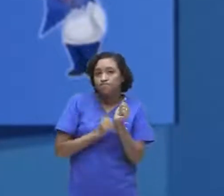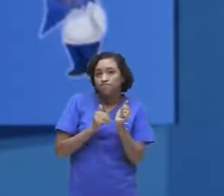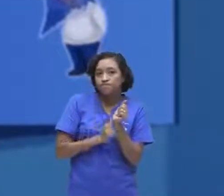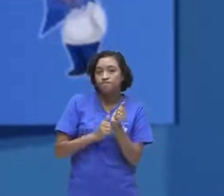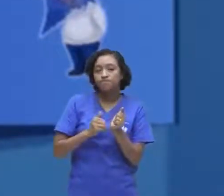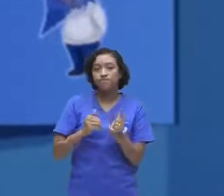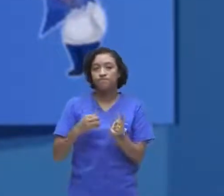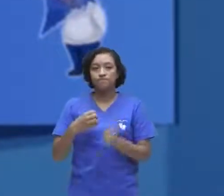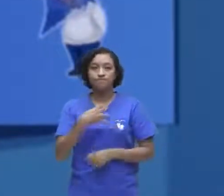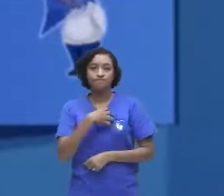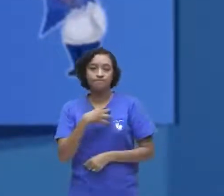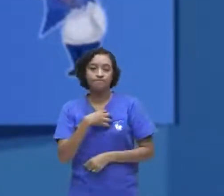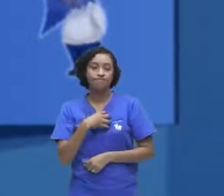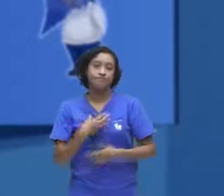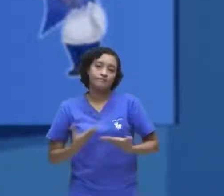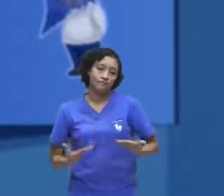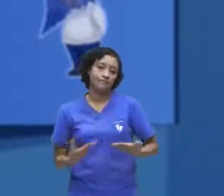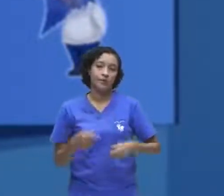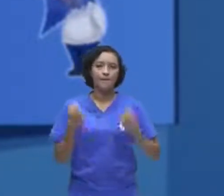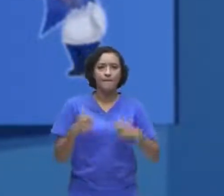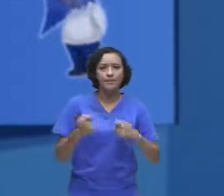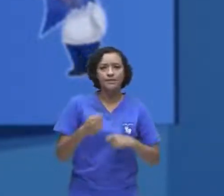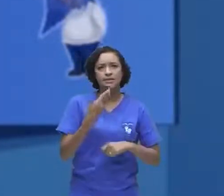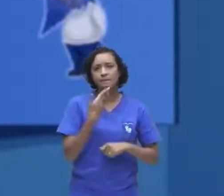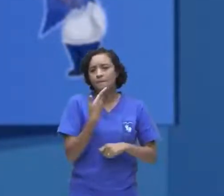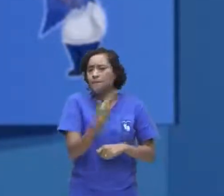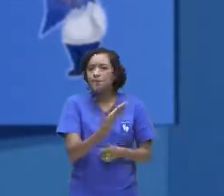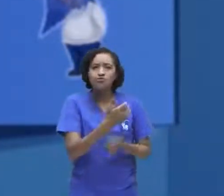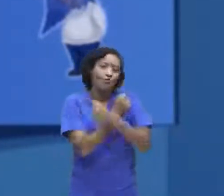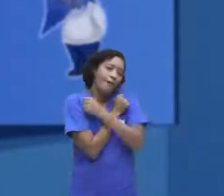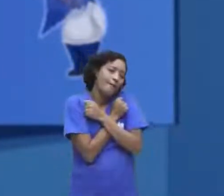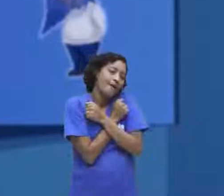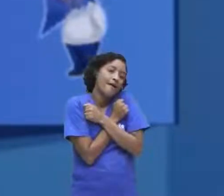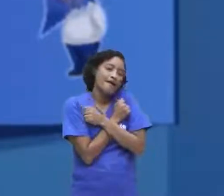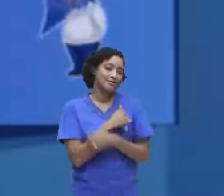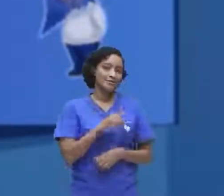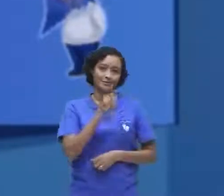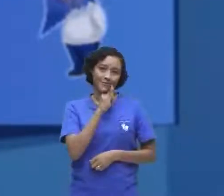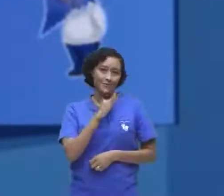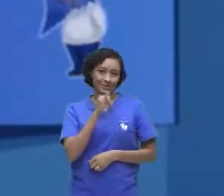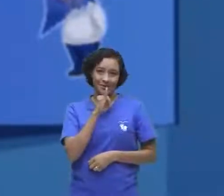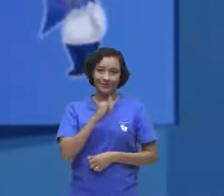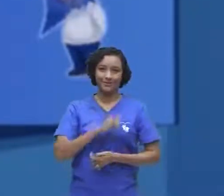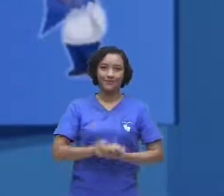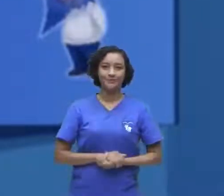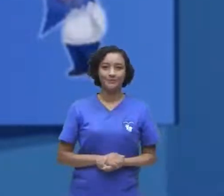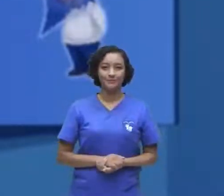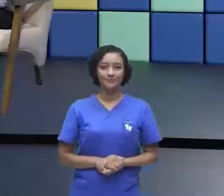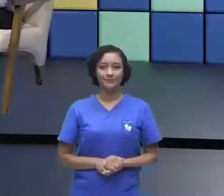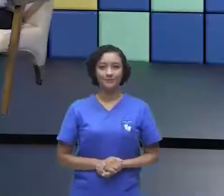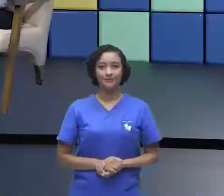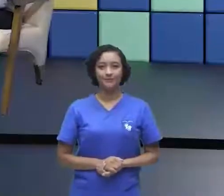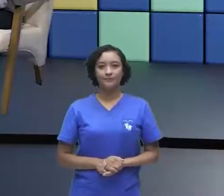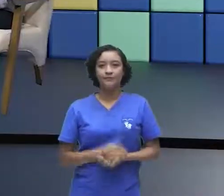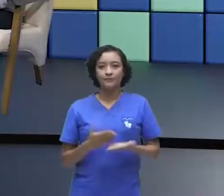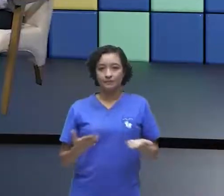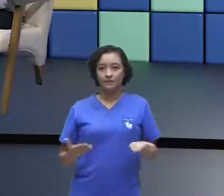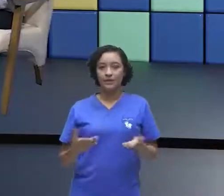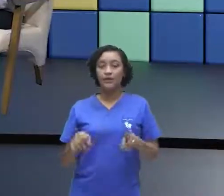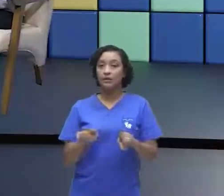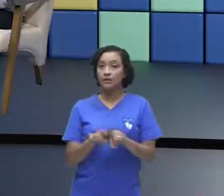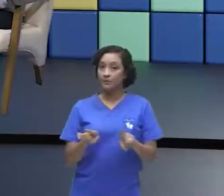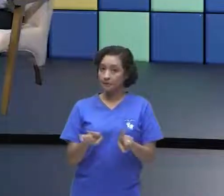expressar, pedir, como eu falei aí, às vezes eu pedi um abraço, me dá um abraço. Estar também